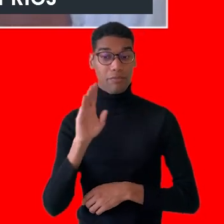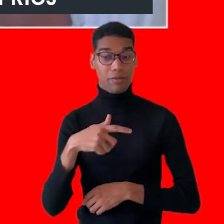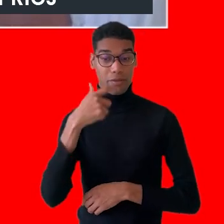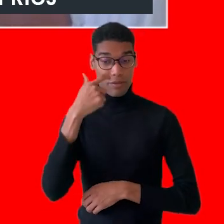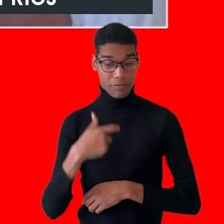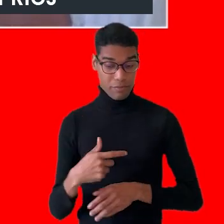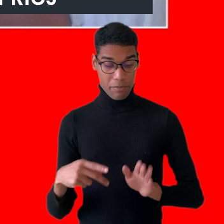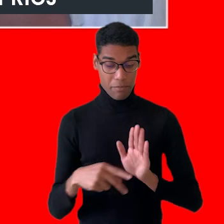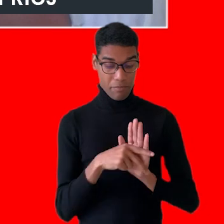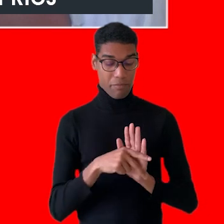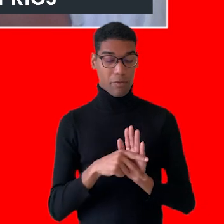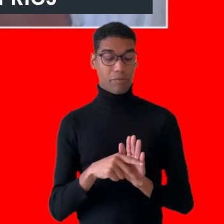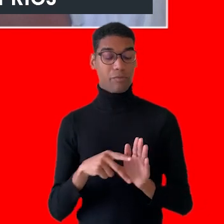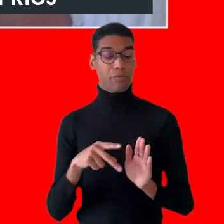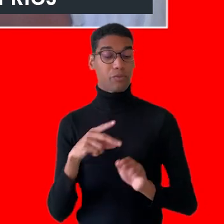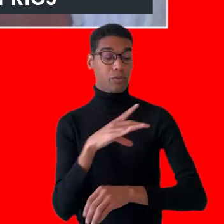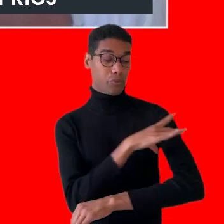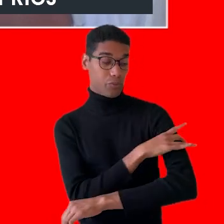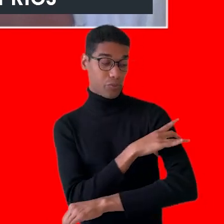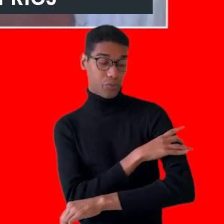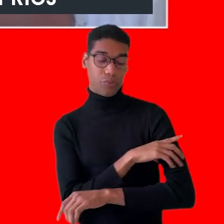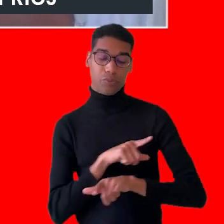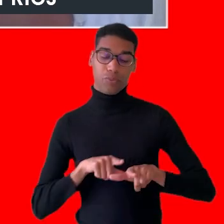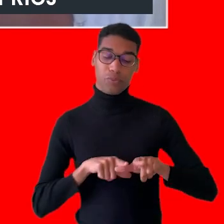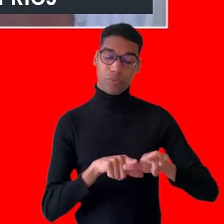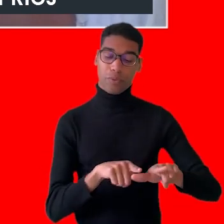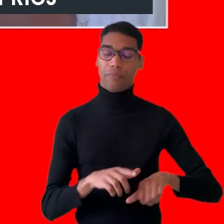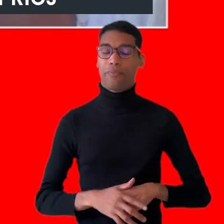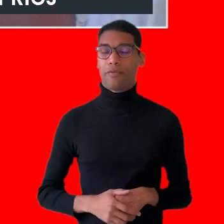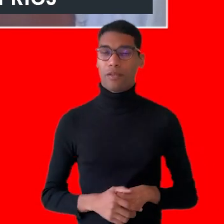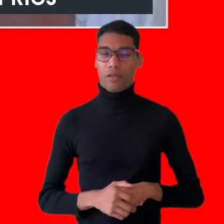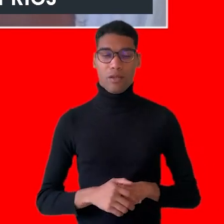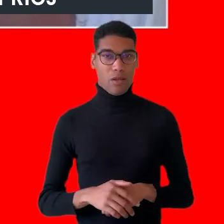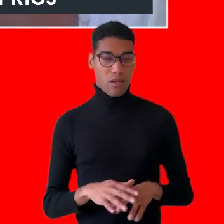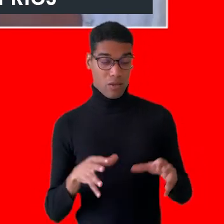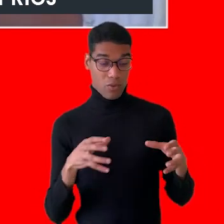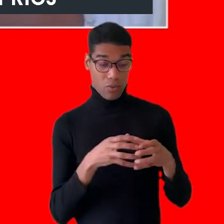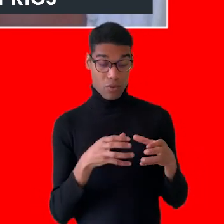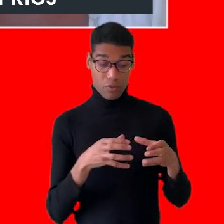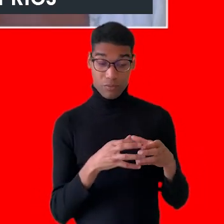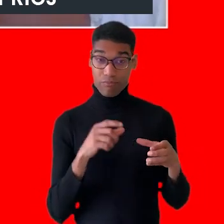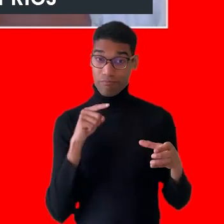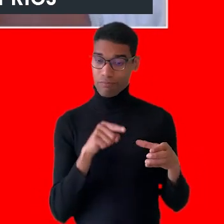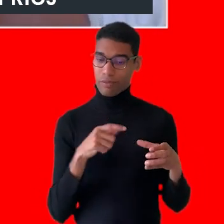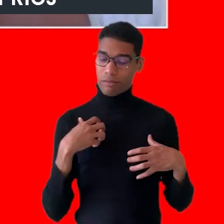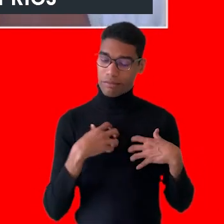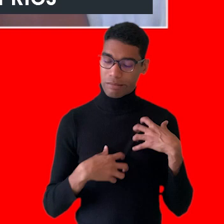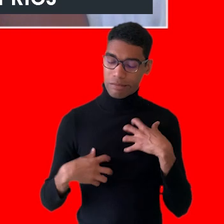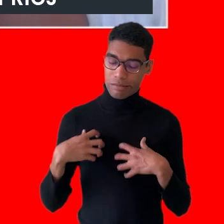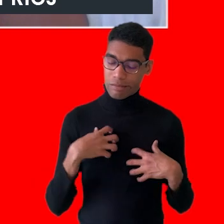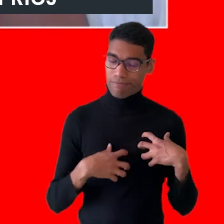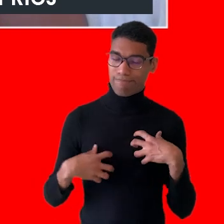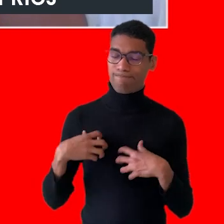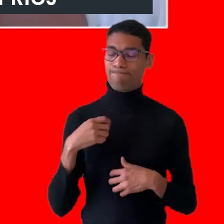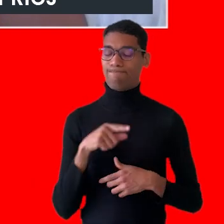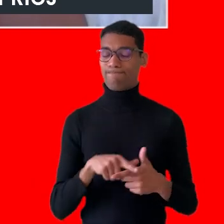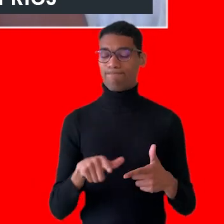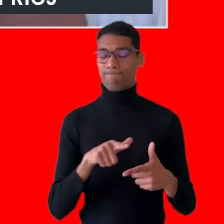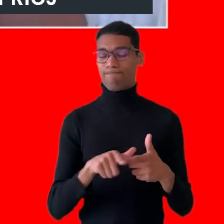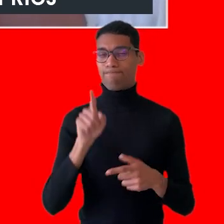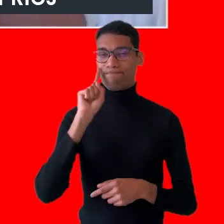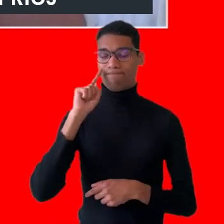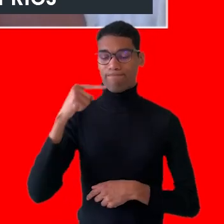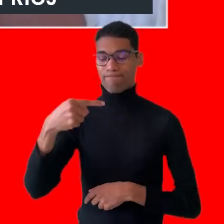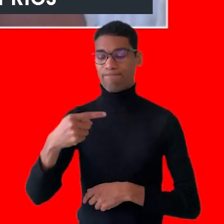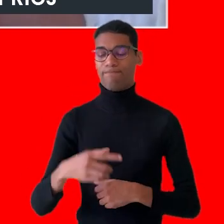sermos de candomblé. Então, o povo Xambá, por exemplo, na comunidade Xambá, sofre isso